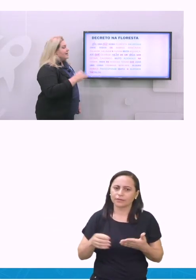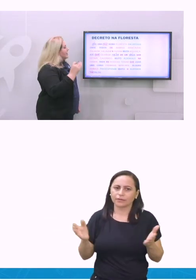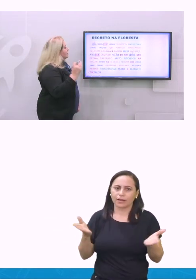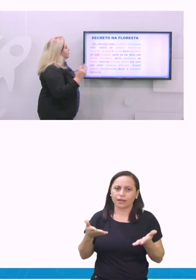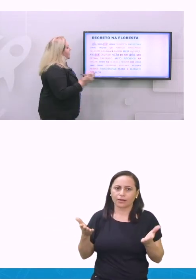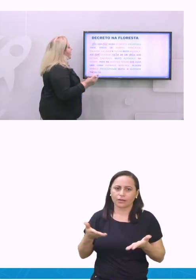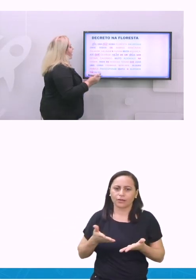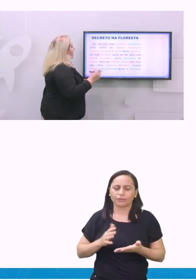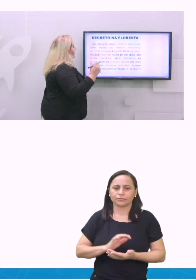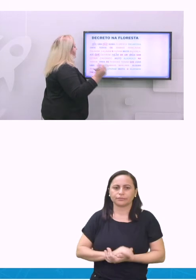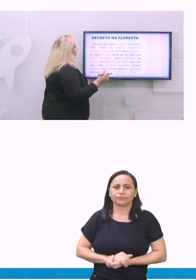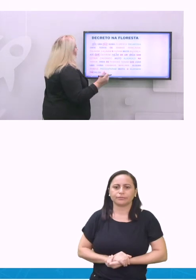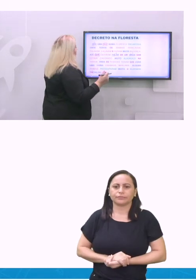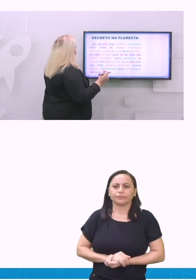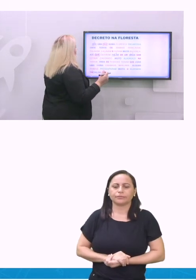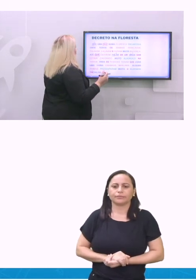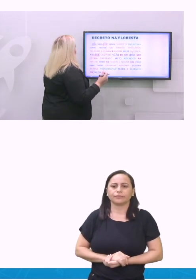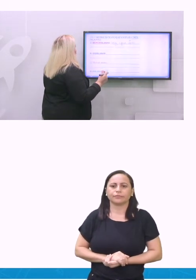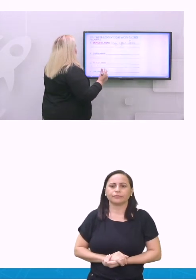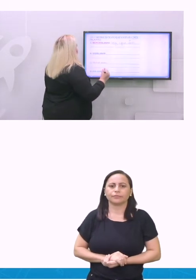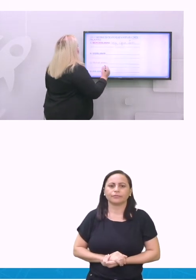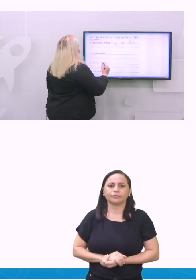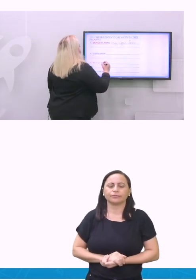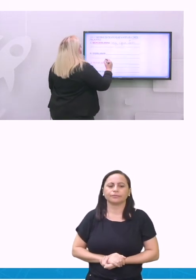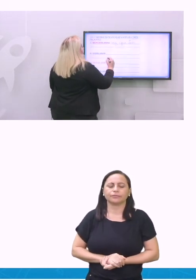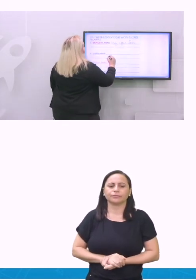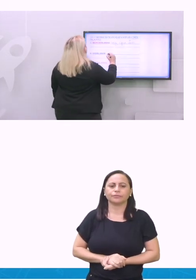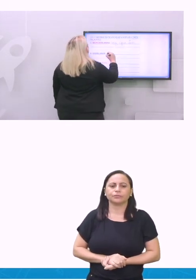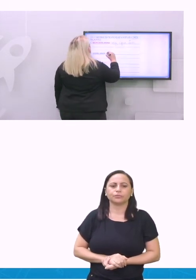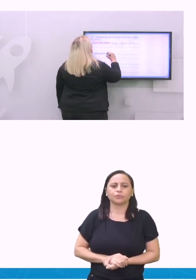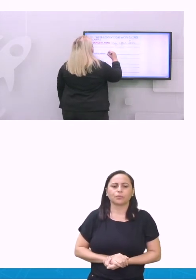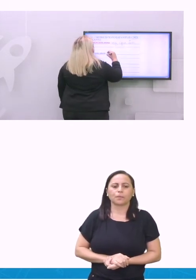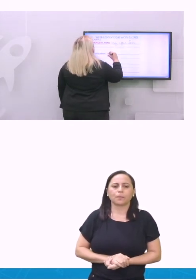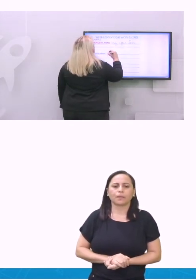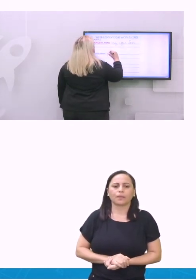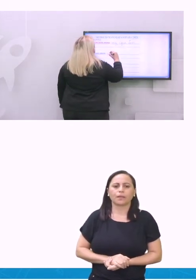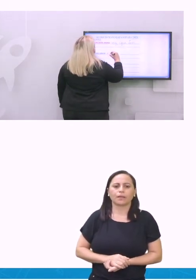era, falar e vírus. Vamos lá?